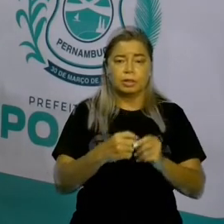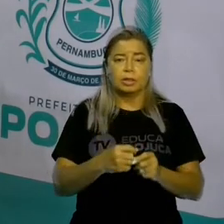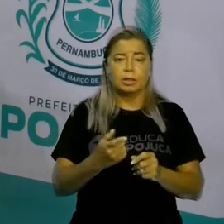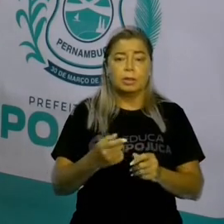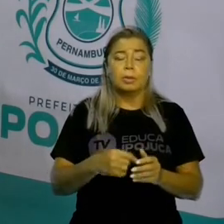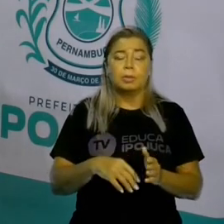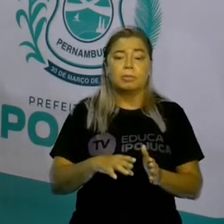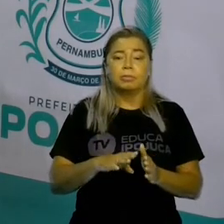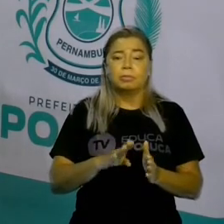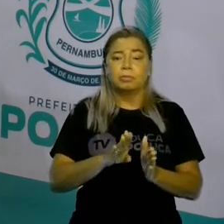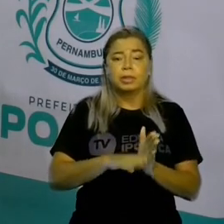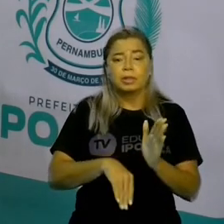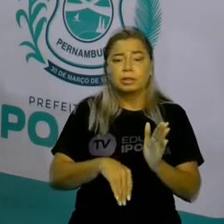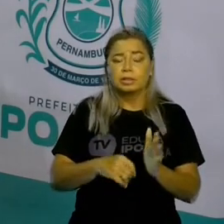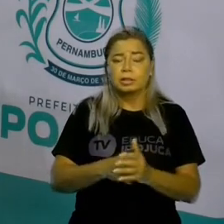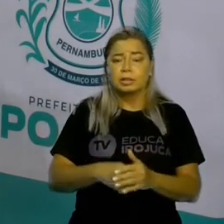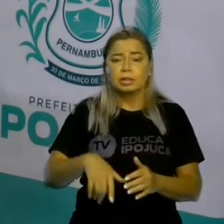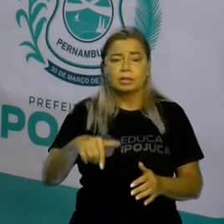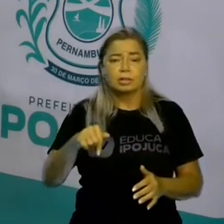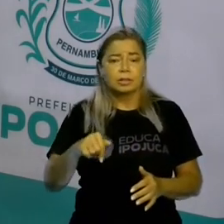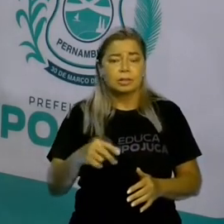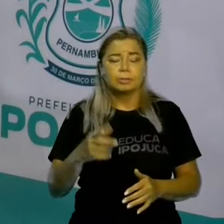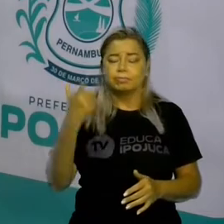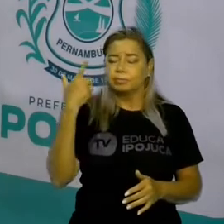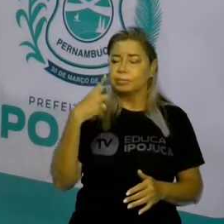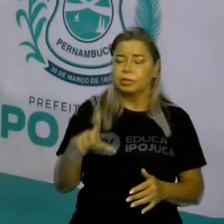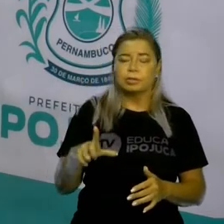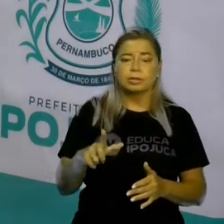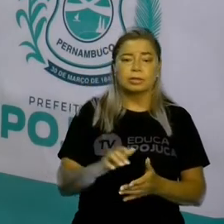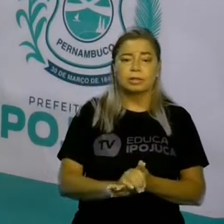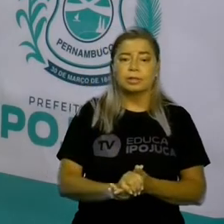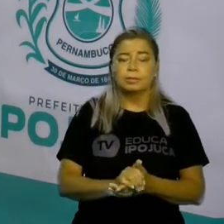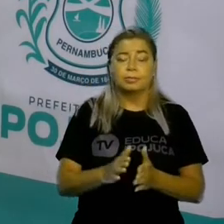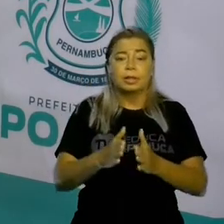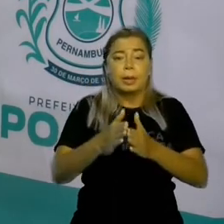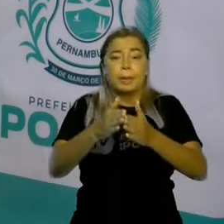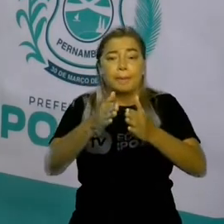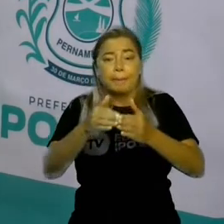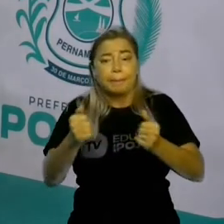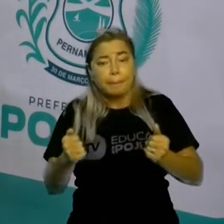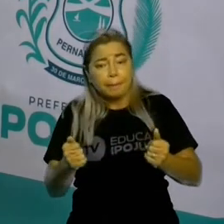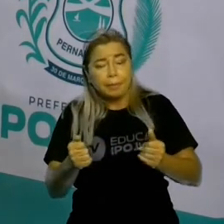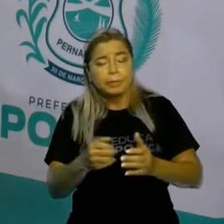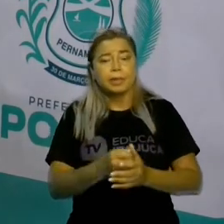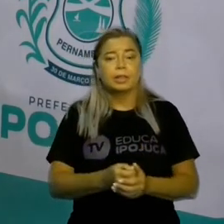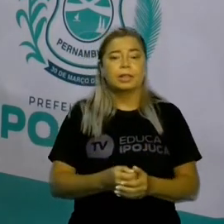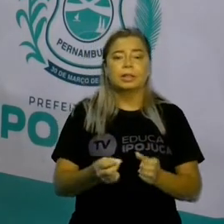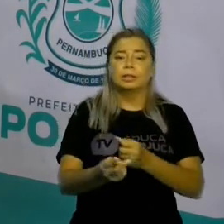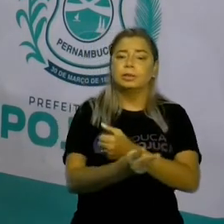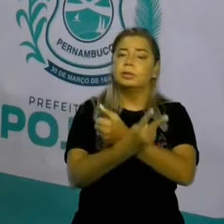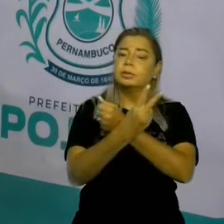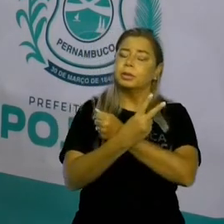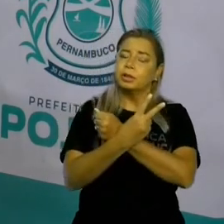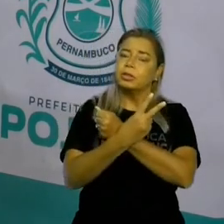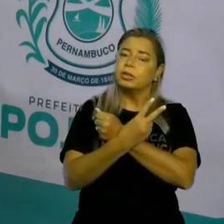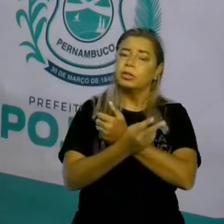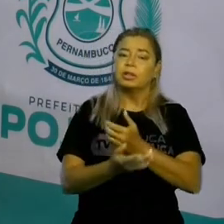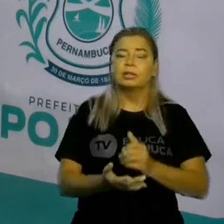tirar 7. Não vamos conseguir. O que é que vamos fazer? Pedir a próxima, que são as unidades de